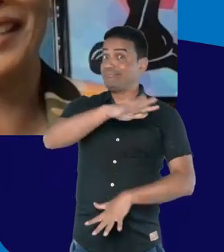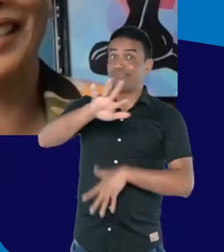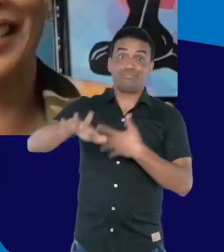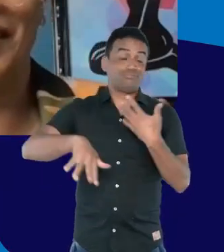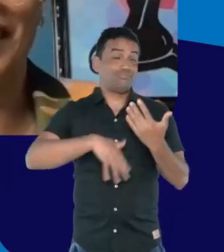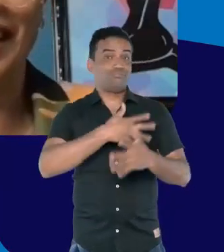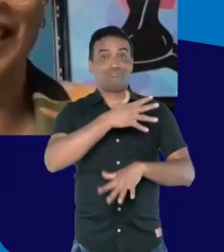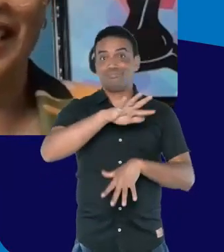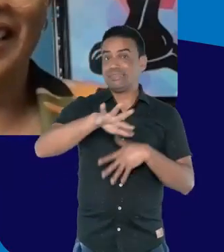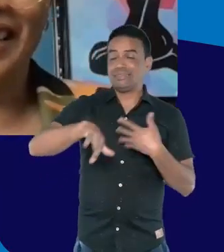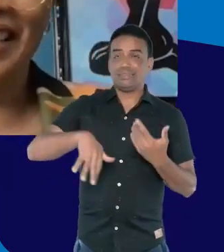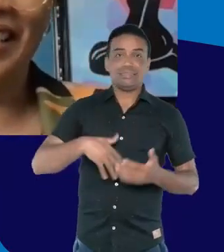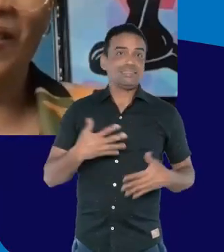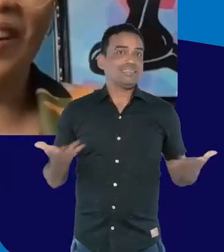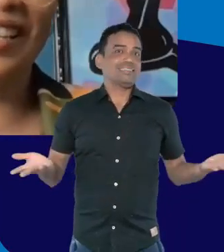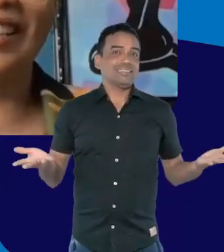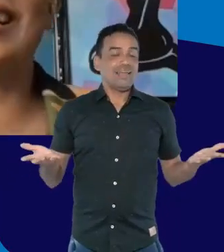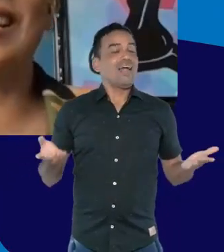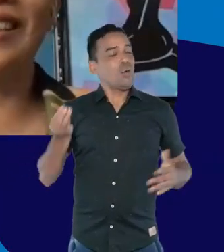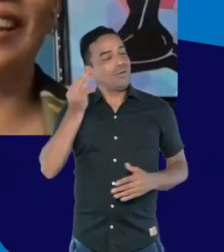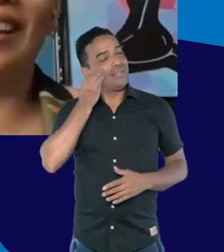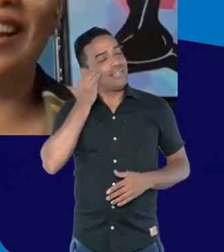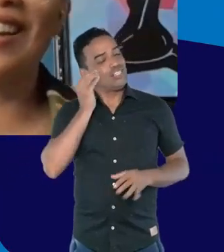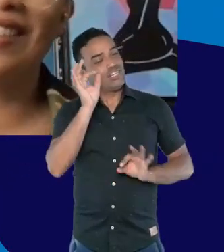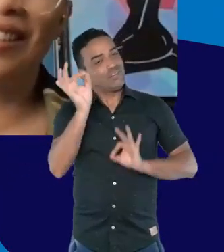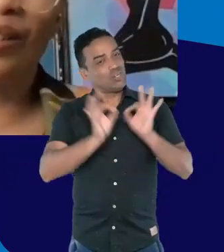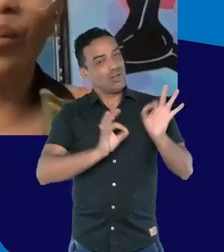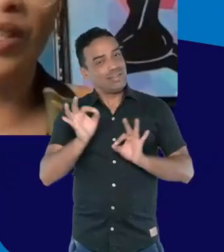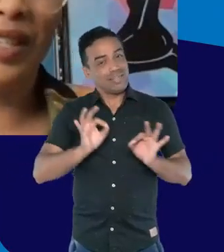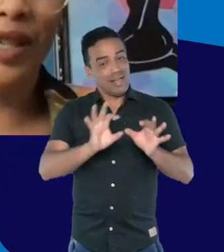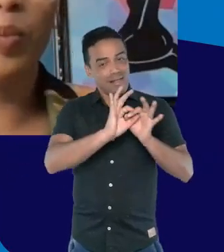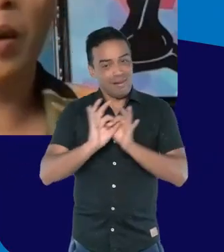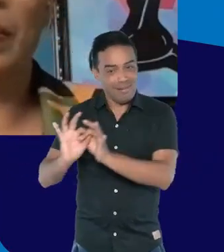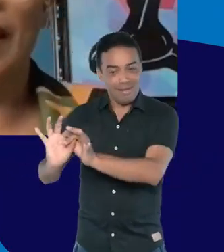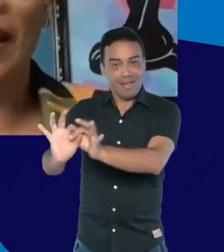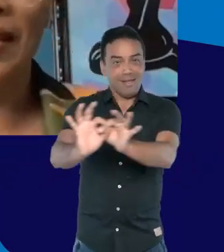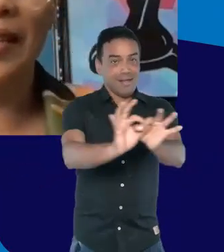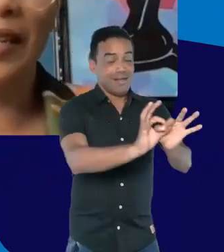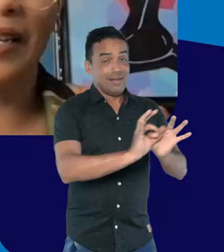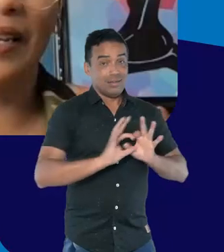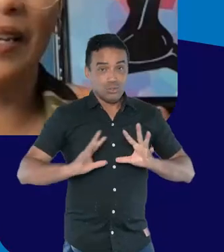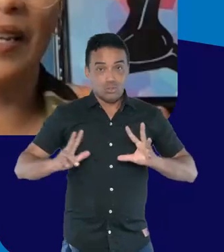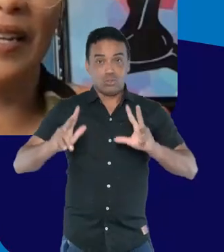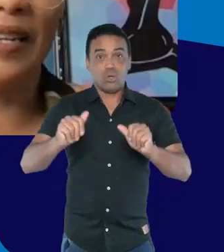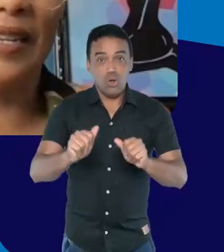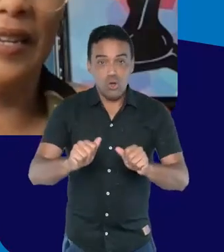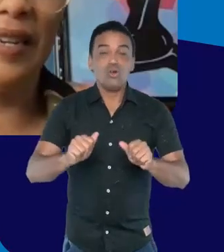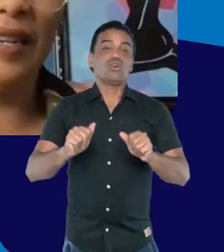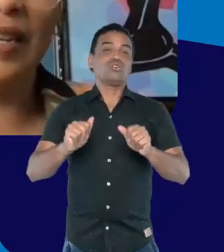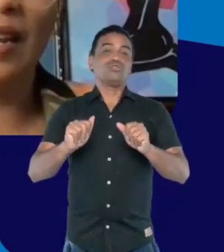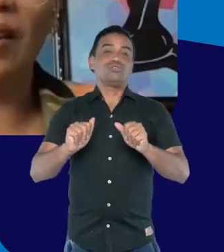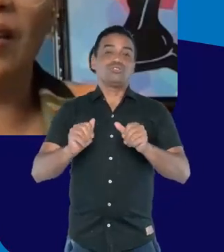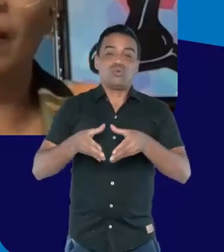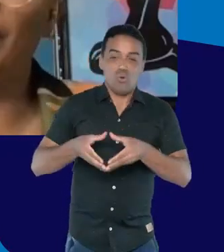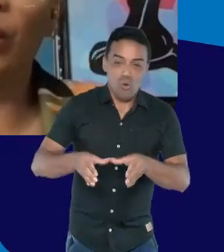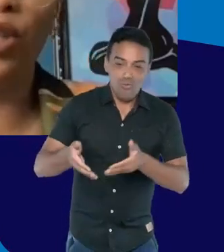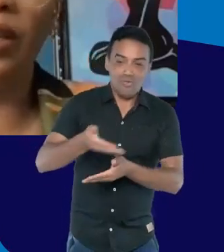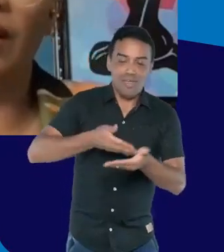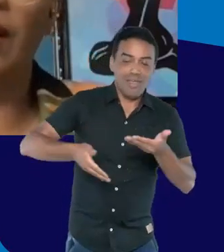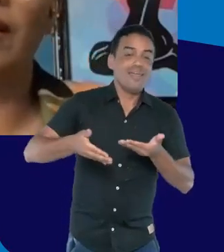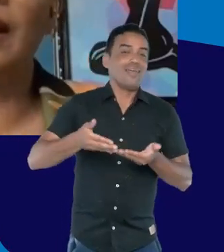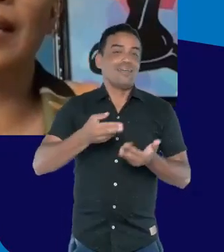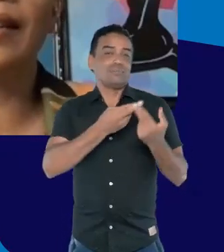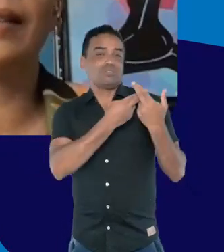assim, uma tentativa de organizar e integrar todos esses papéis, e aí